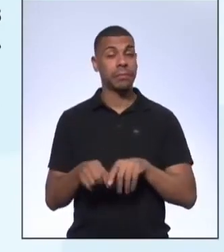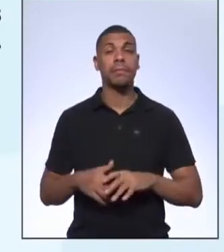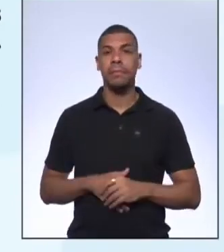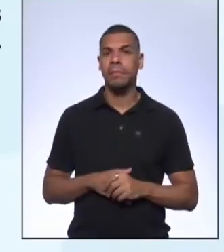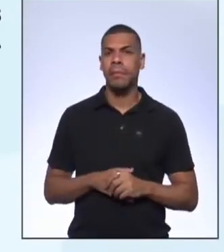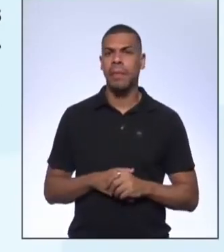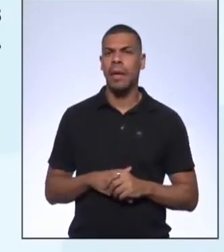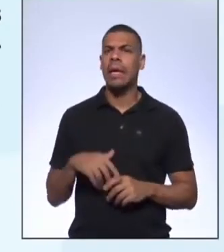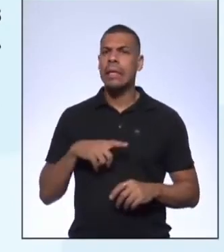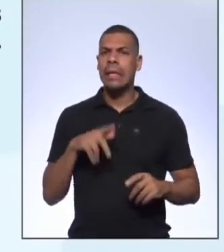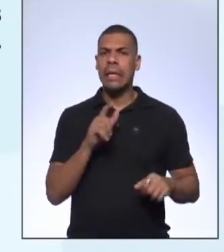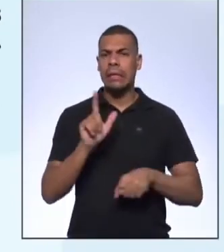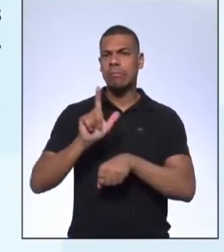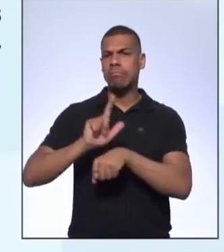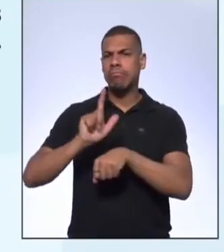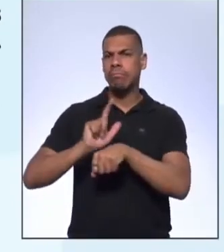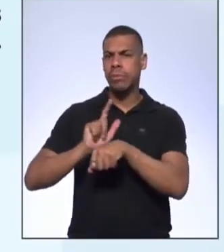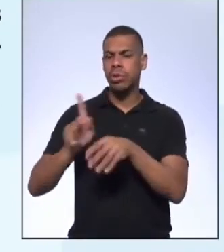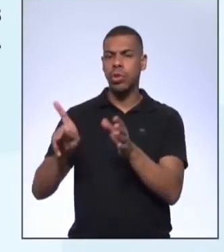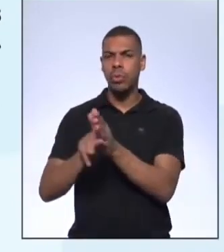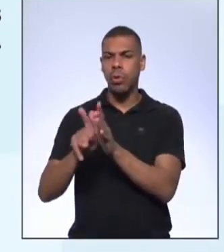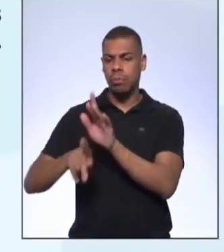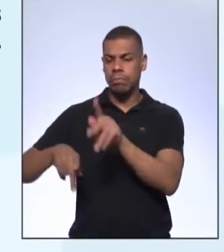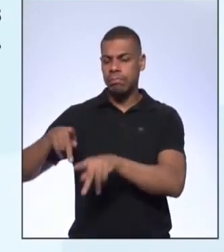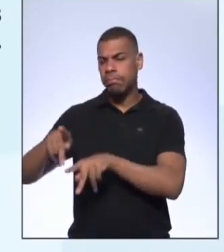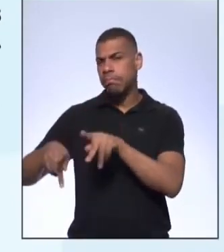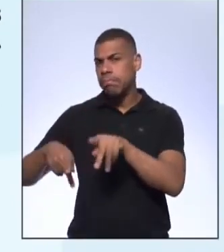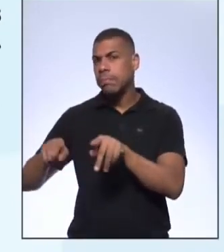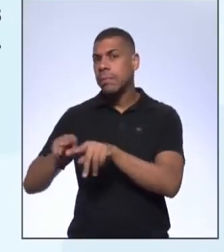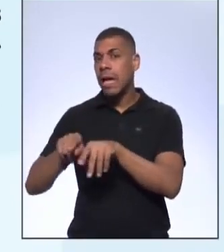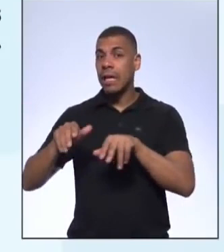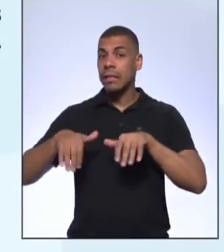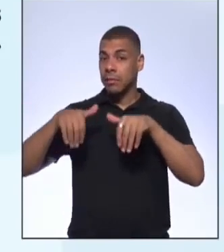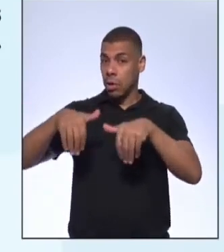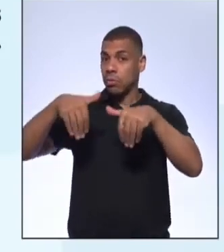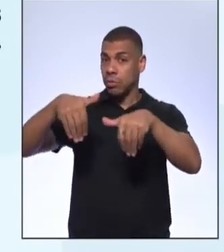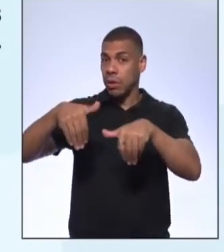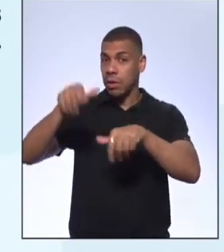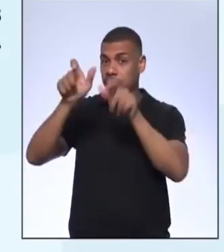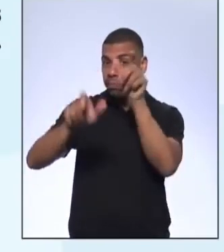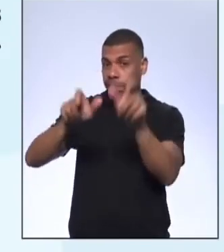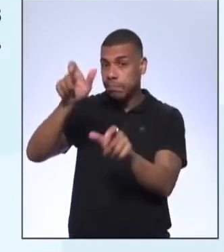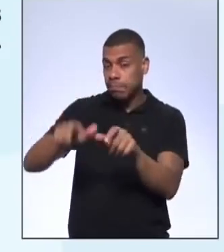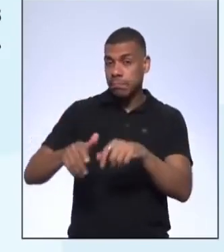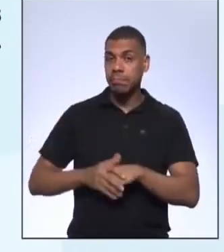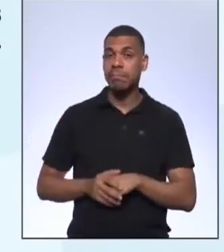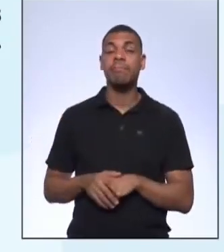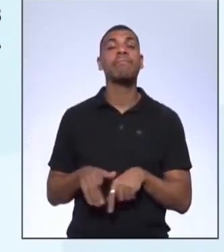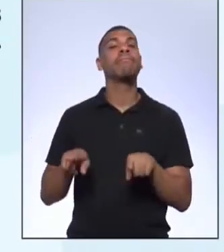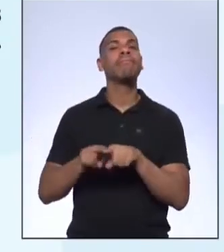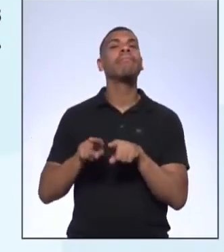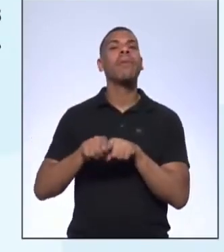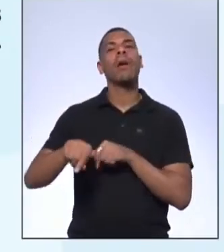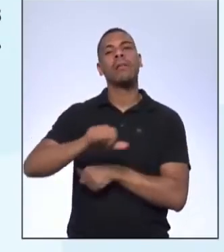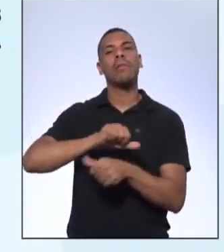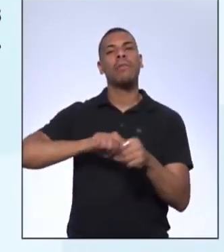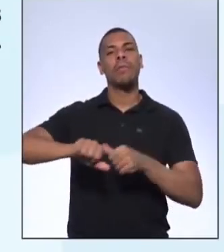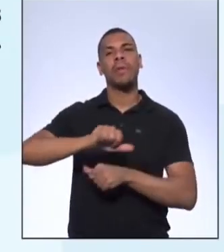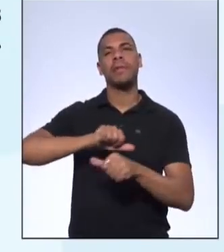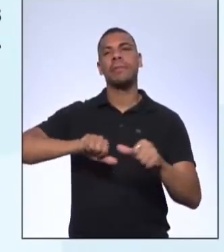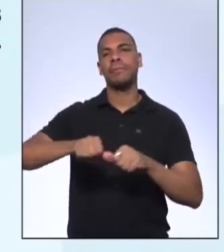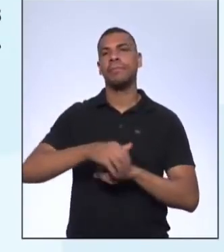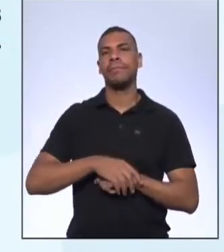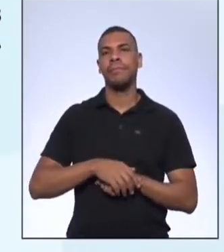envolvendo questões de lideranças aborígenes e governo australiano, que causou transformações